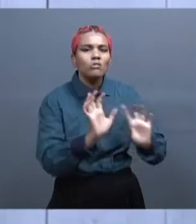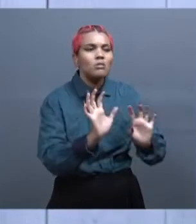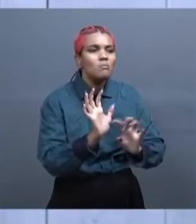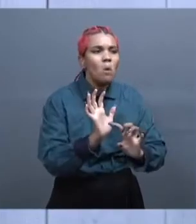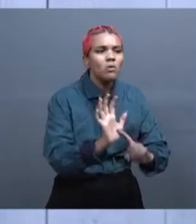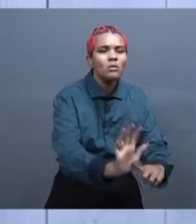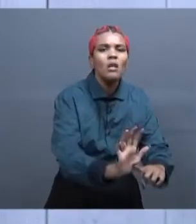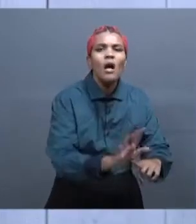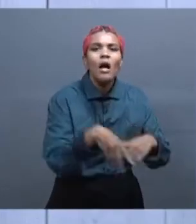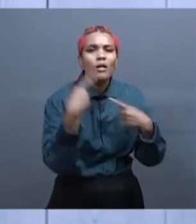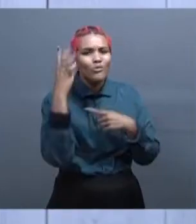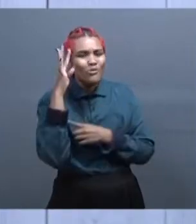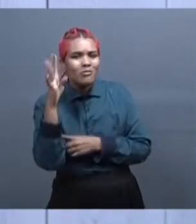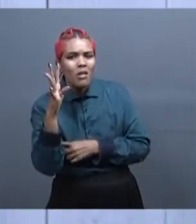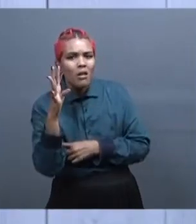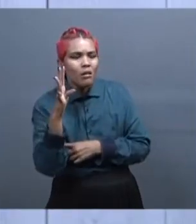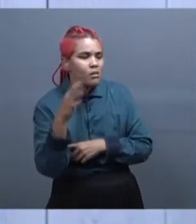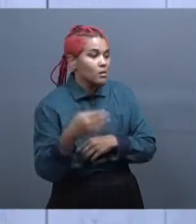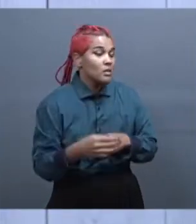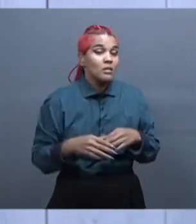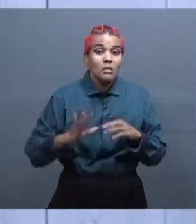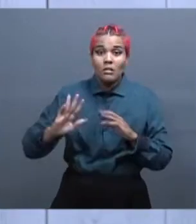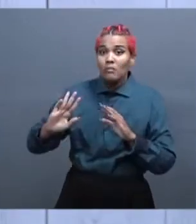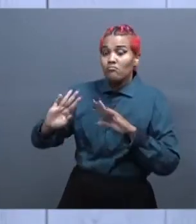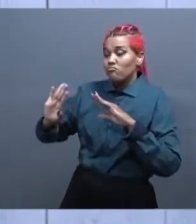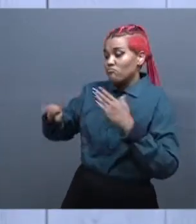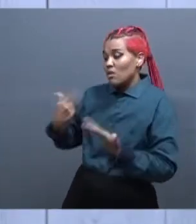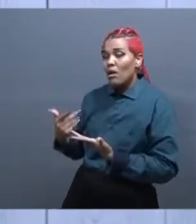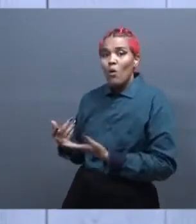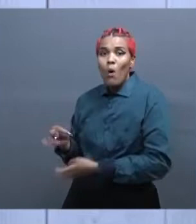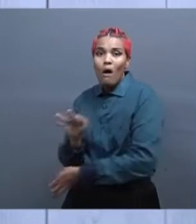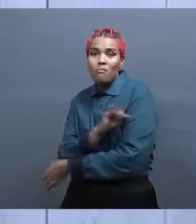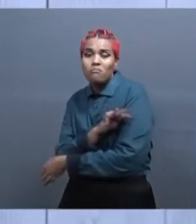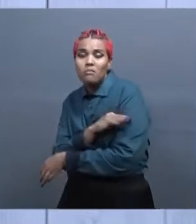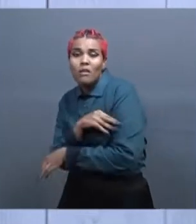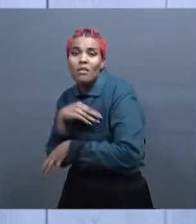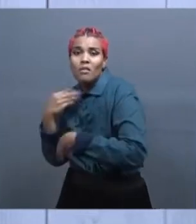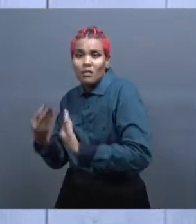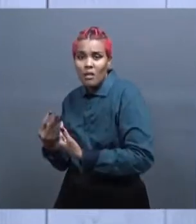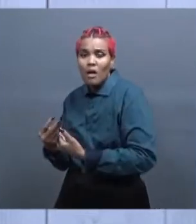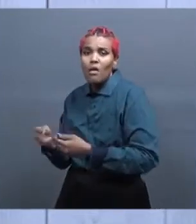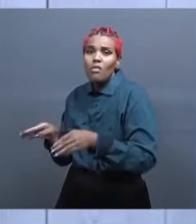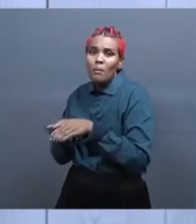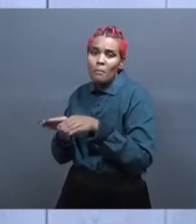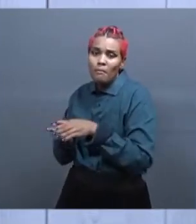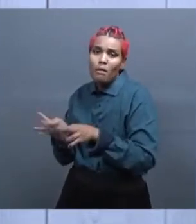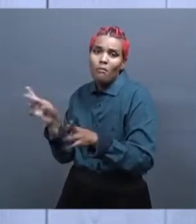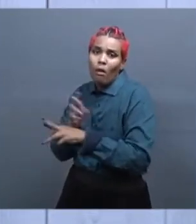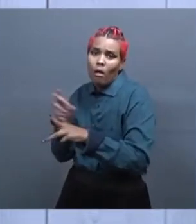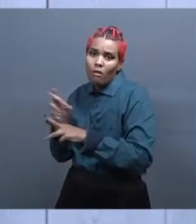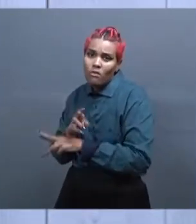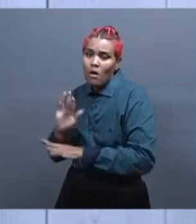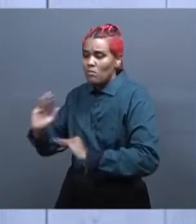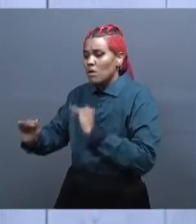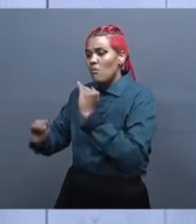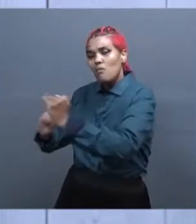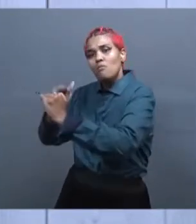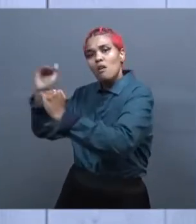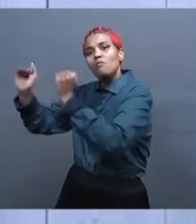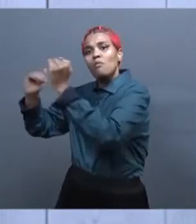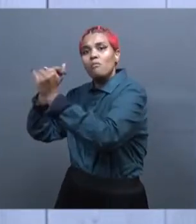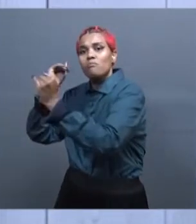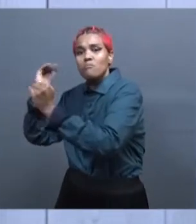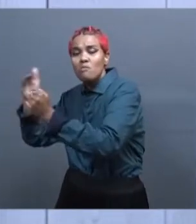tem tanto a ver com a evolução da técnica como cassiano falou né que a gente tem uma técnica que evoluiu de